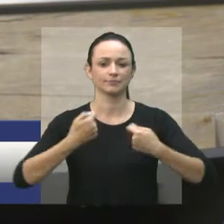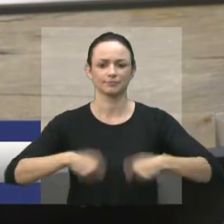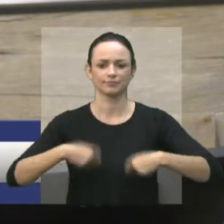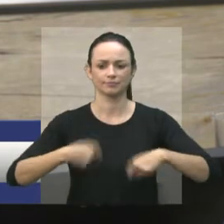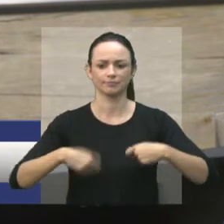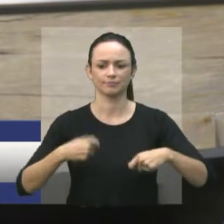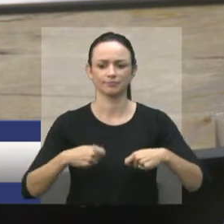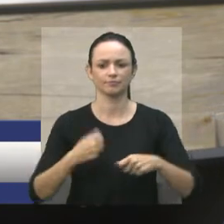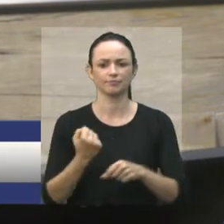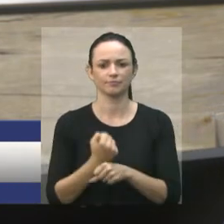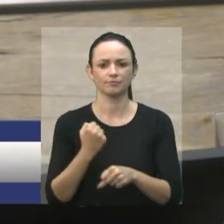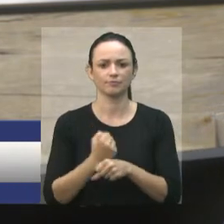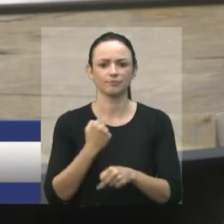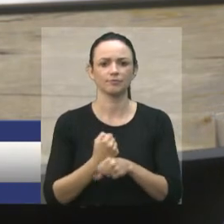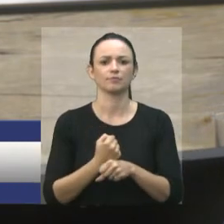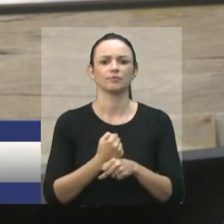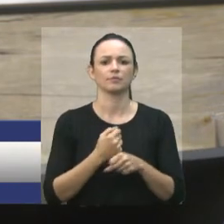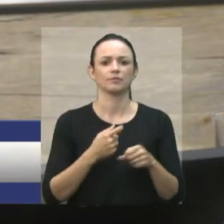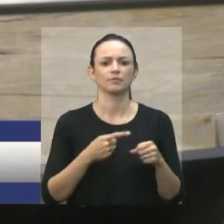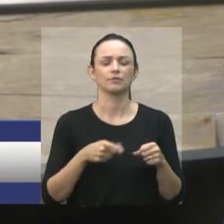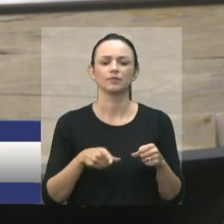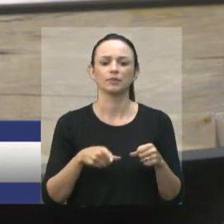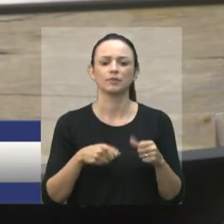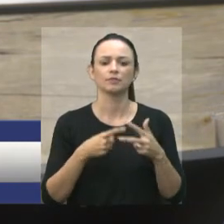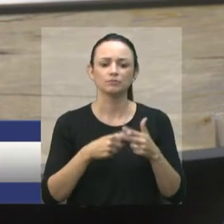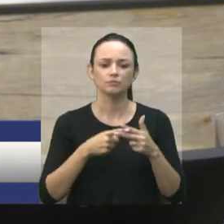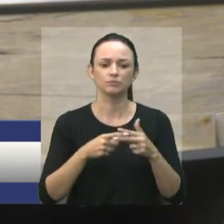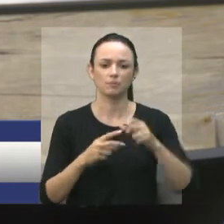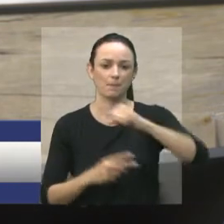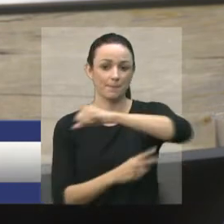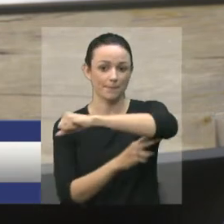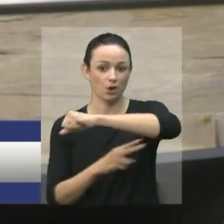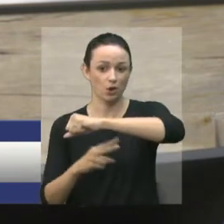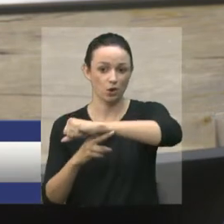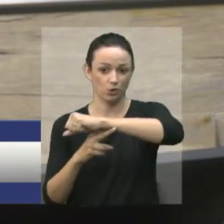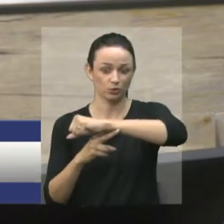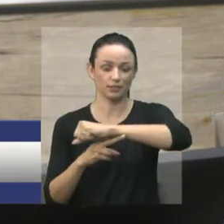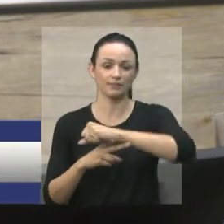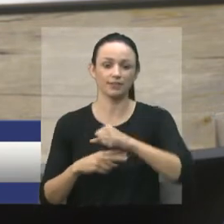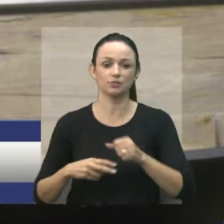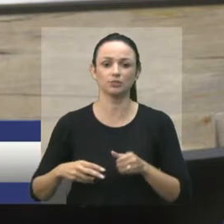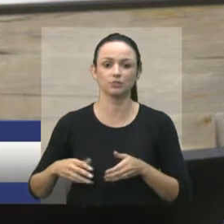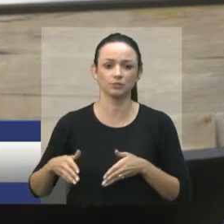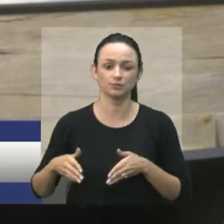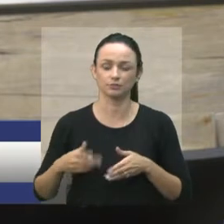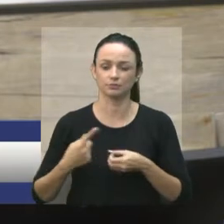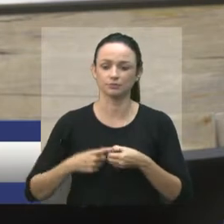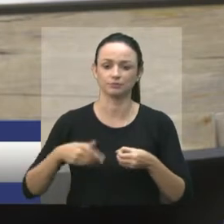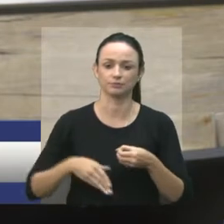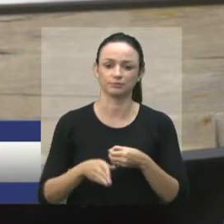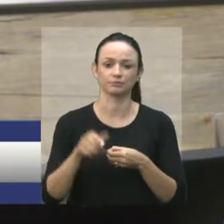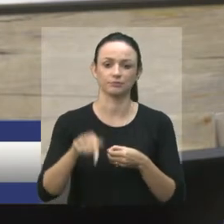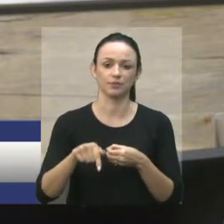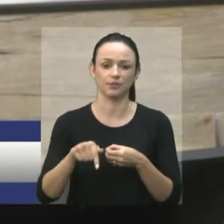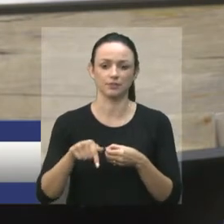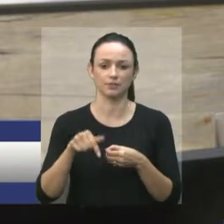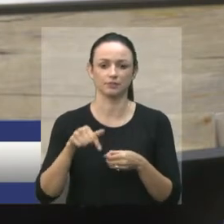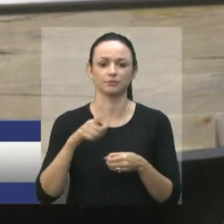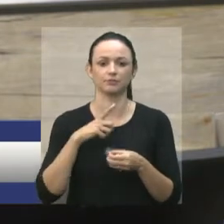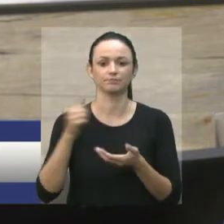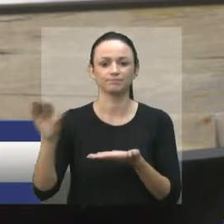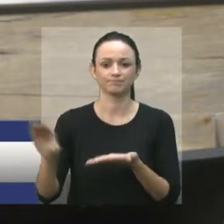necessários para a construção e manutenção de pontes das estradas rurais do município, prevendo que sejam deixados os